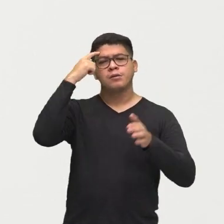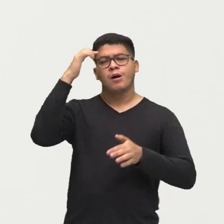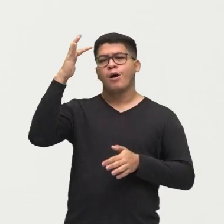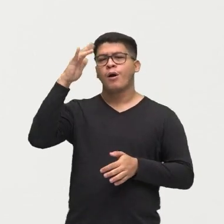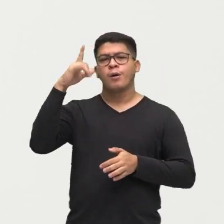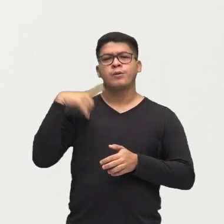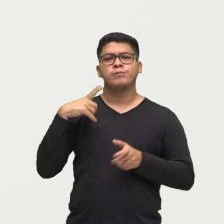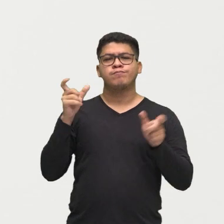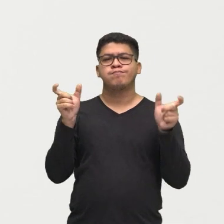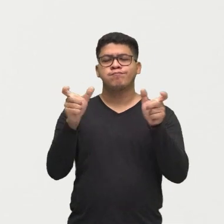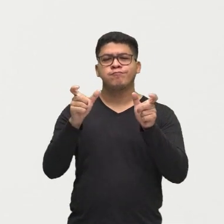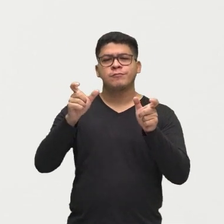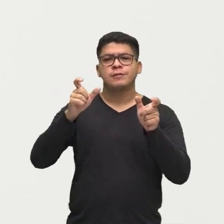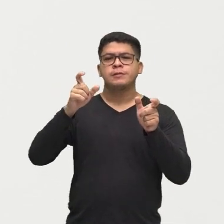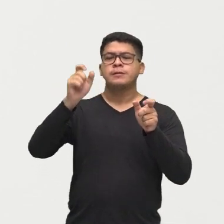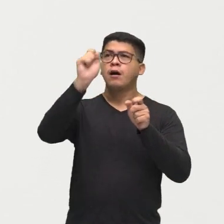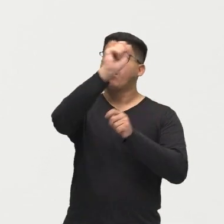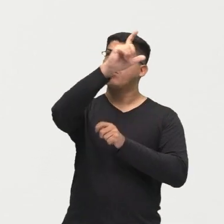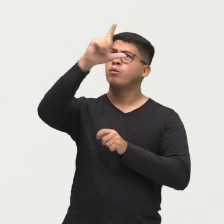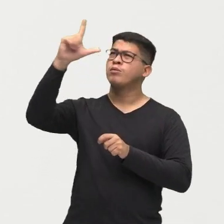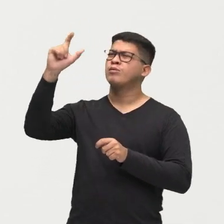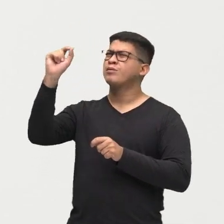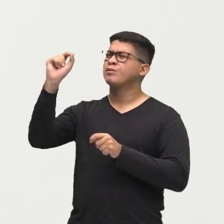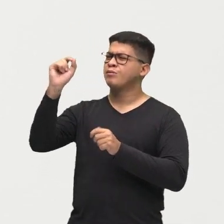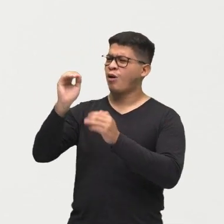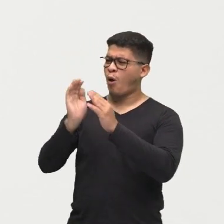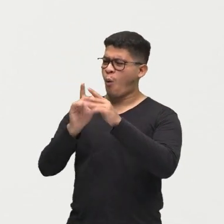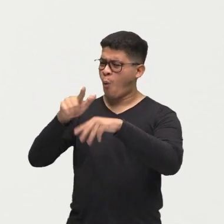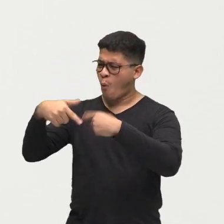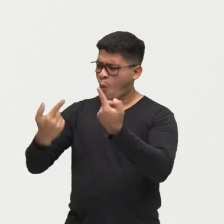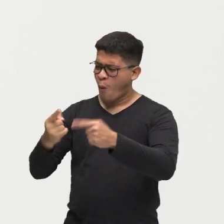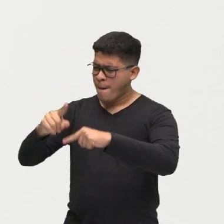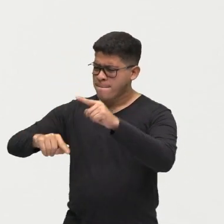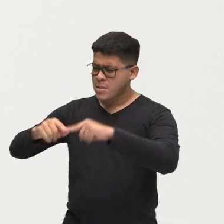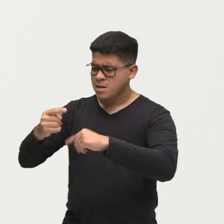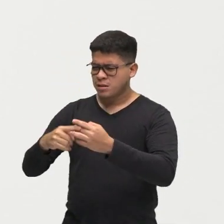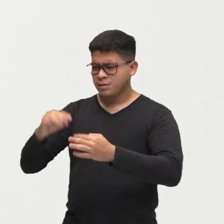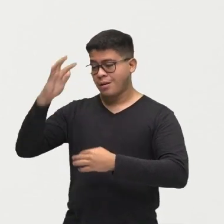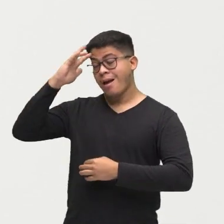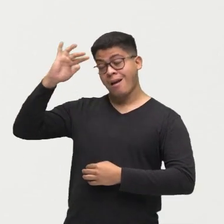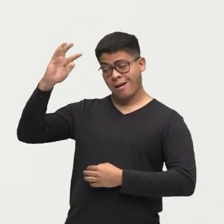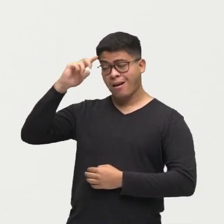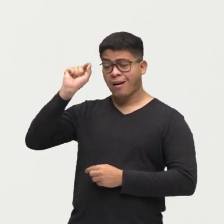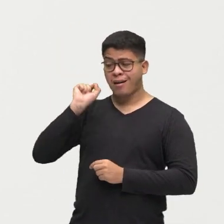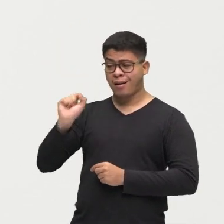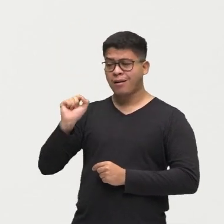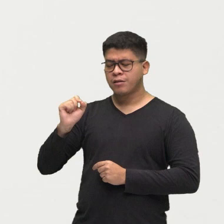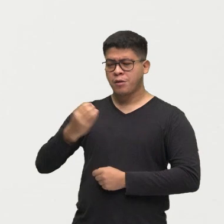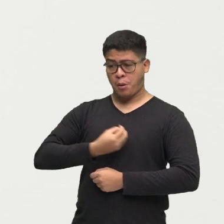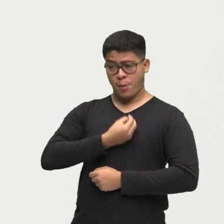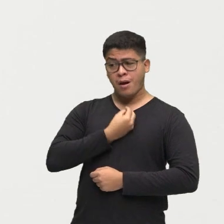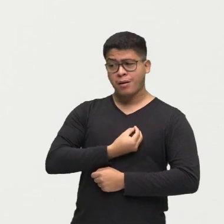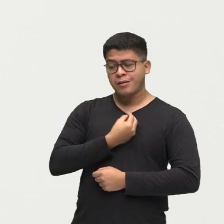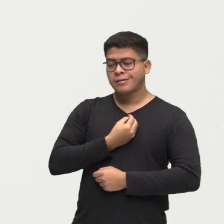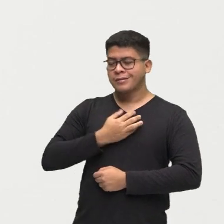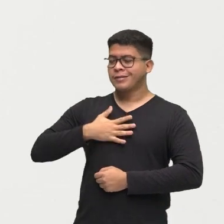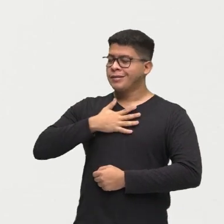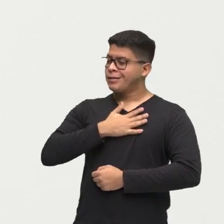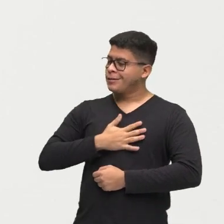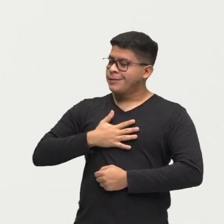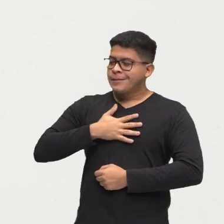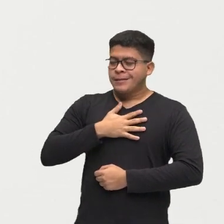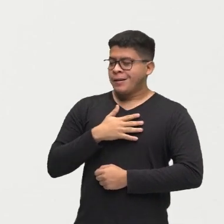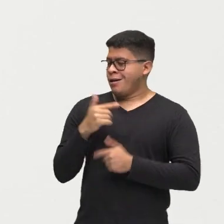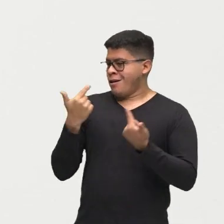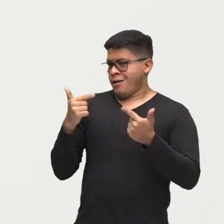imenso firmamento, uma quimera, um vão sonho, eu sonhava, mas vivia. Prazer não sabia o